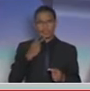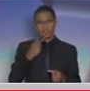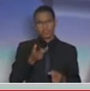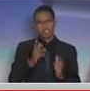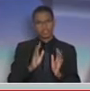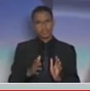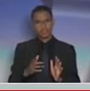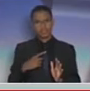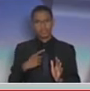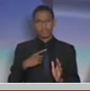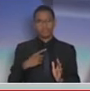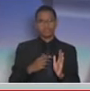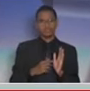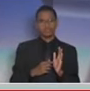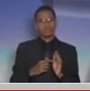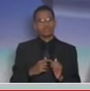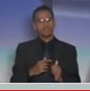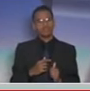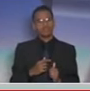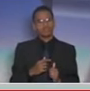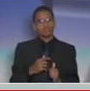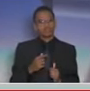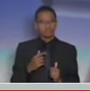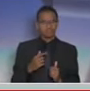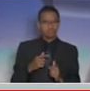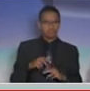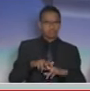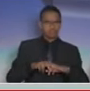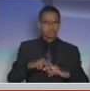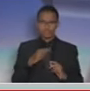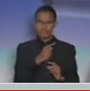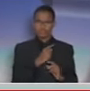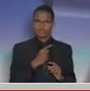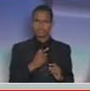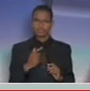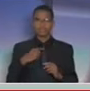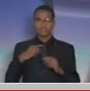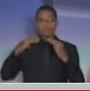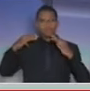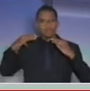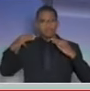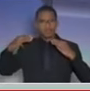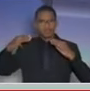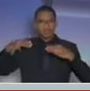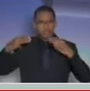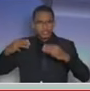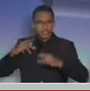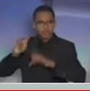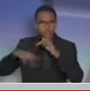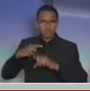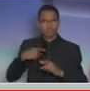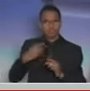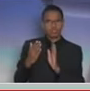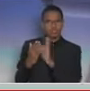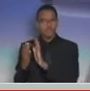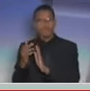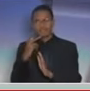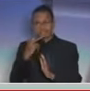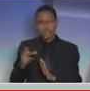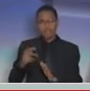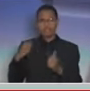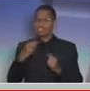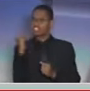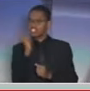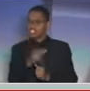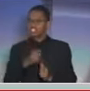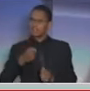representado o prefeito por conta disso. No Ministério Público Estadual, entrei com uma representação. Ele tem que ser investigado, ele